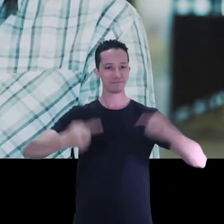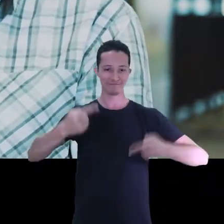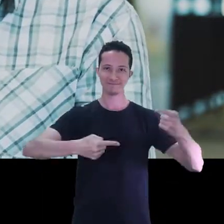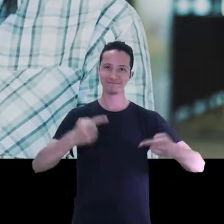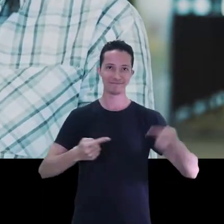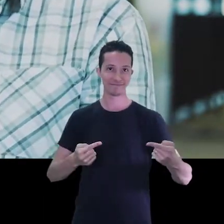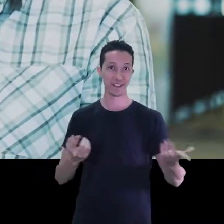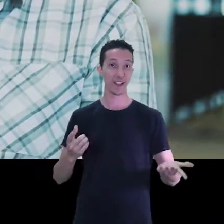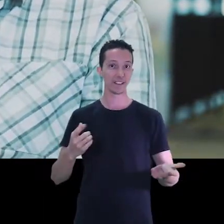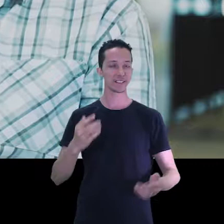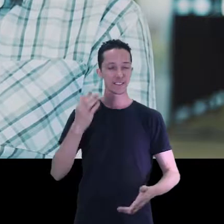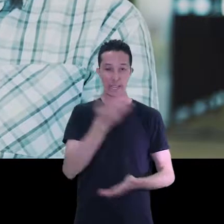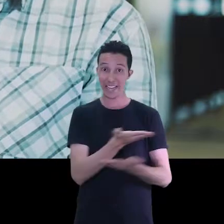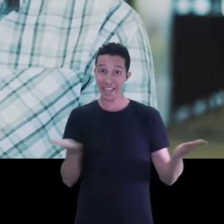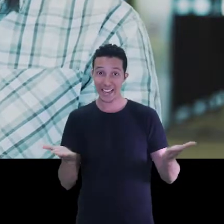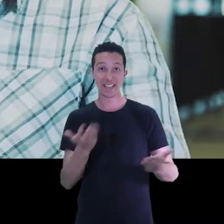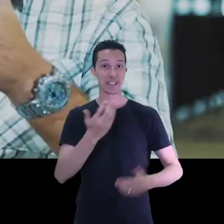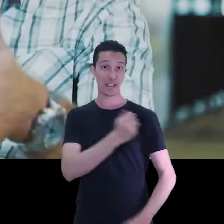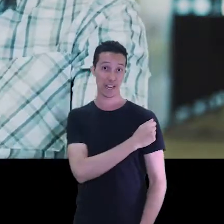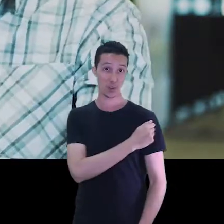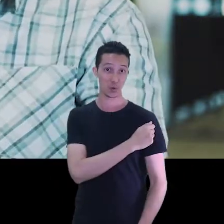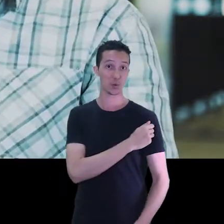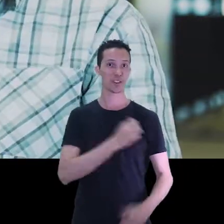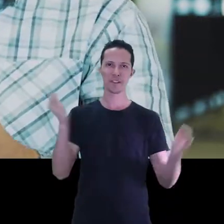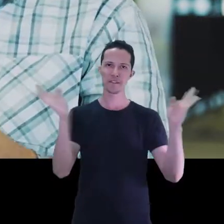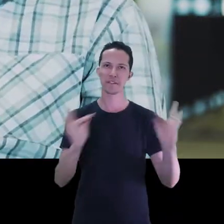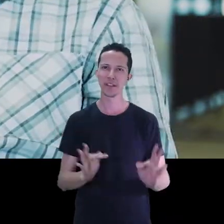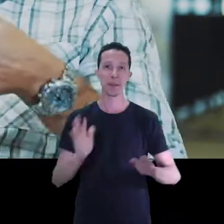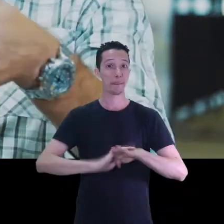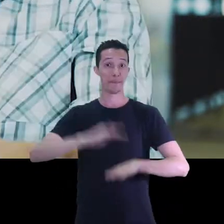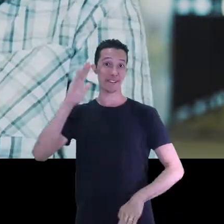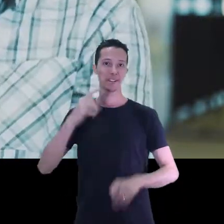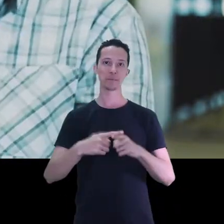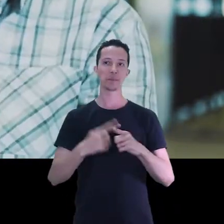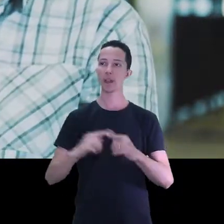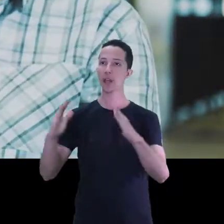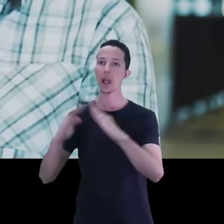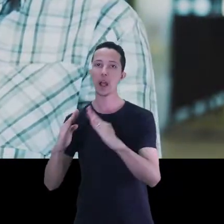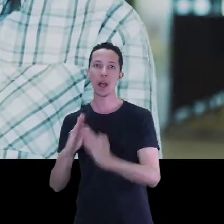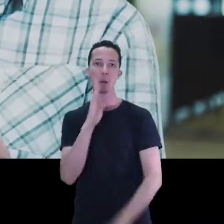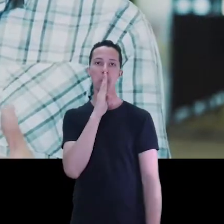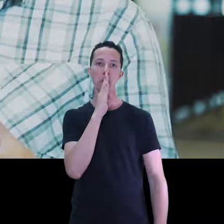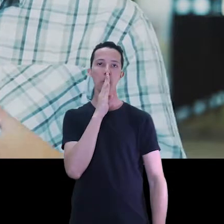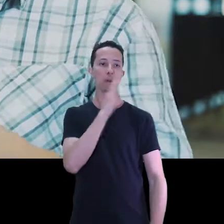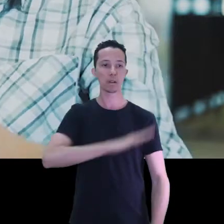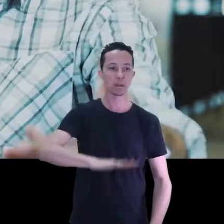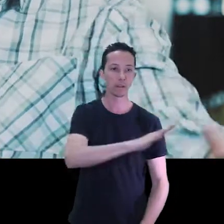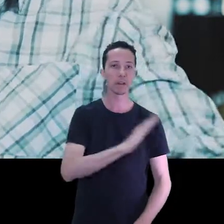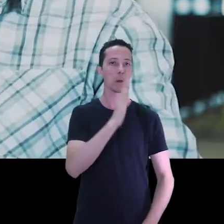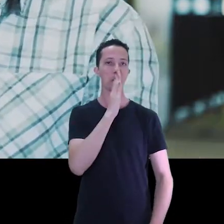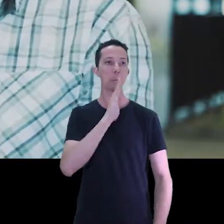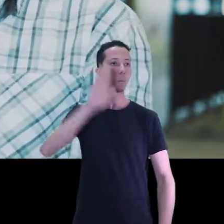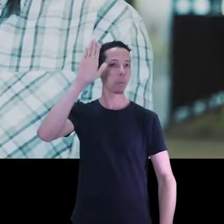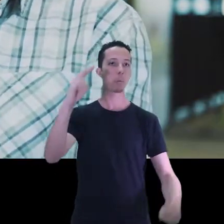saem muito mais do que eu, porque eles não são ouvidos na sociedade. Muitas vezes não são ouvidos dentro de casa e, de repente, abre-se